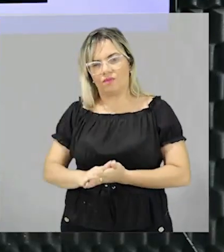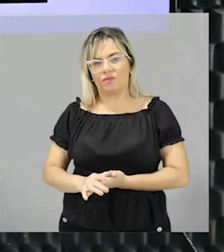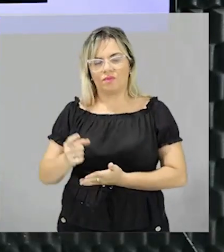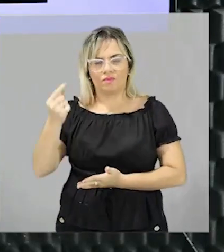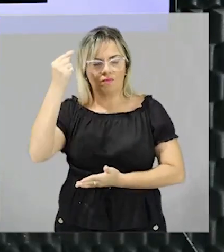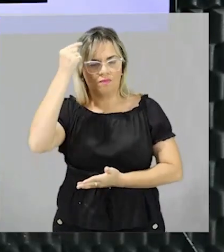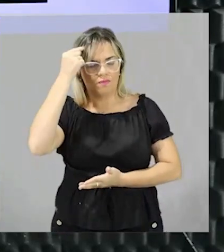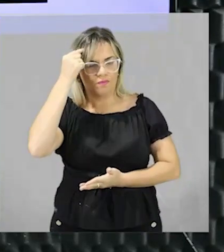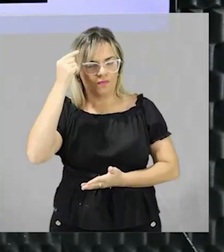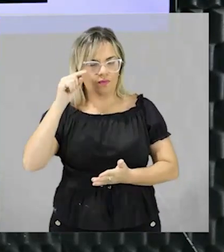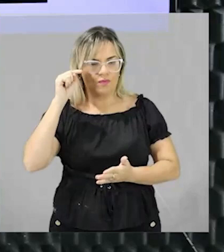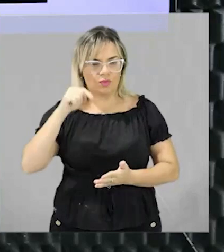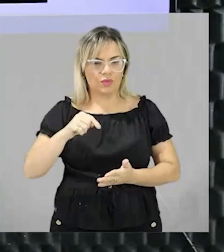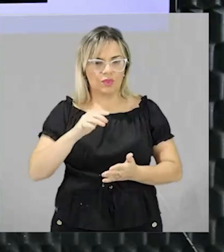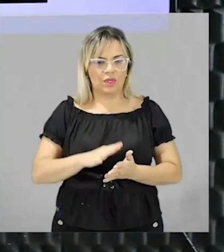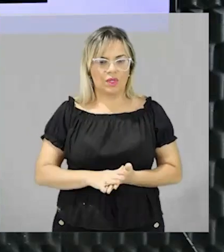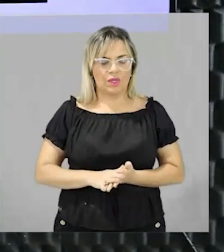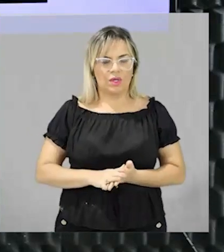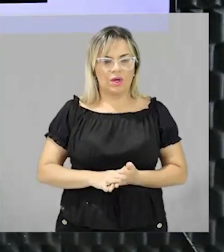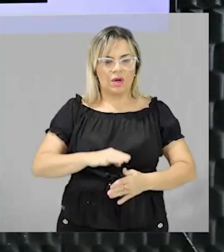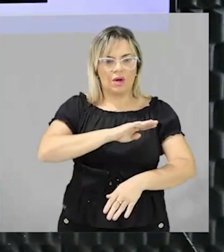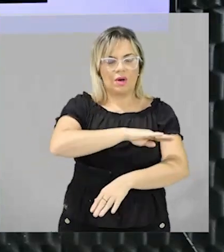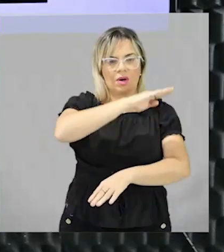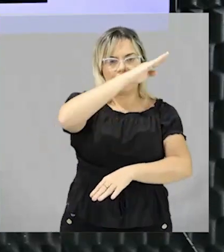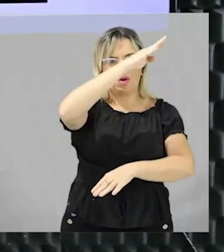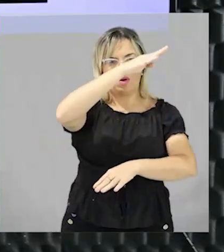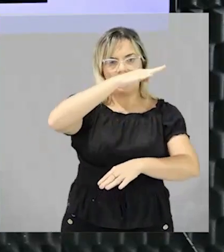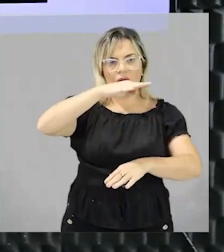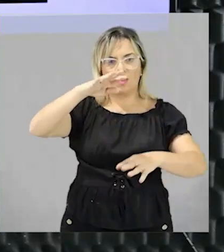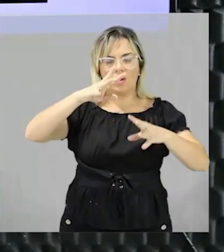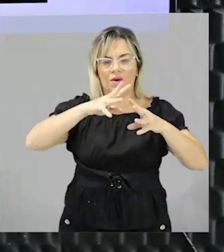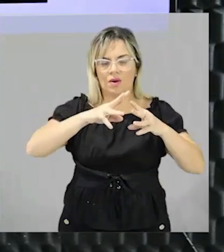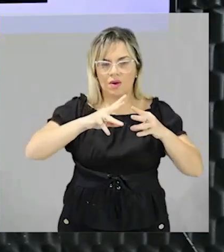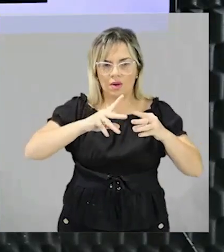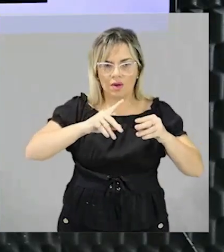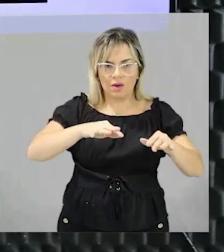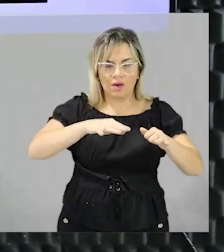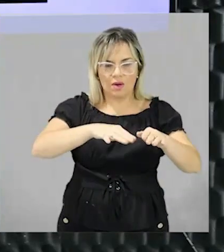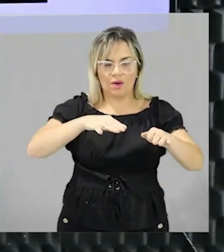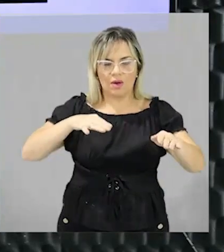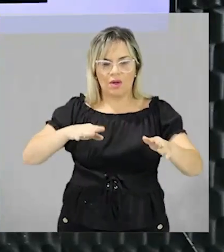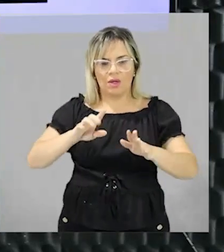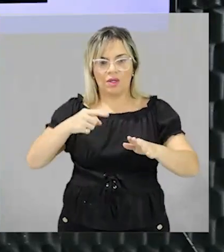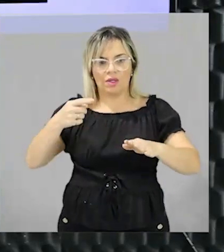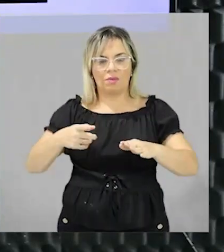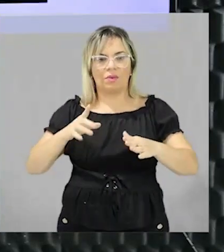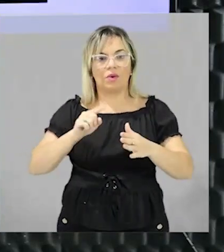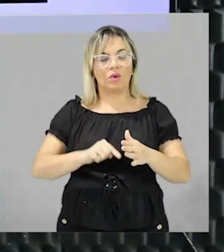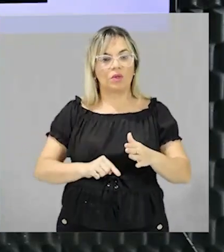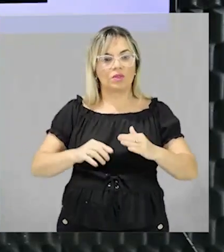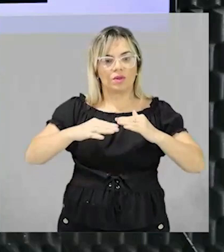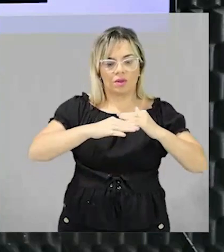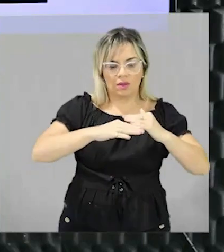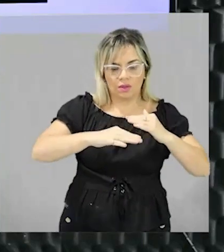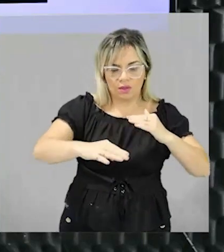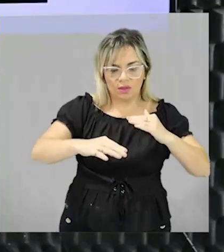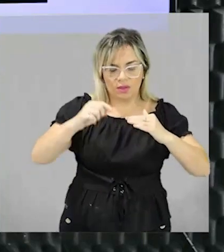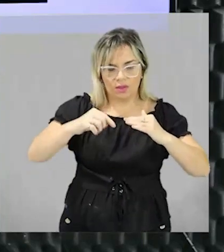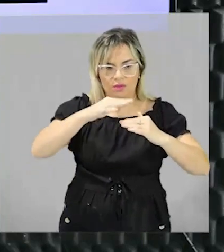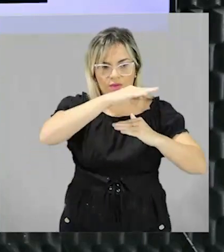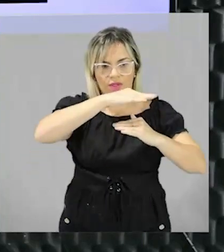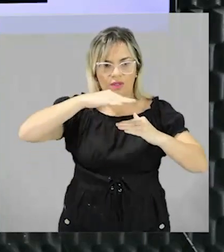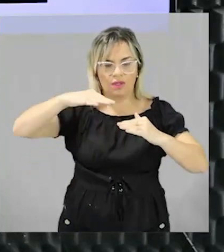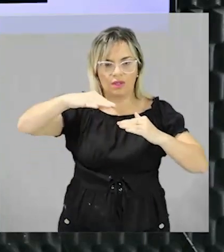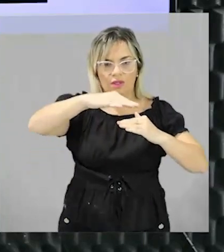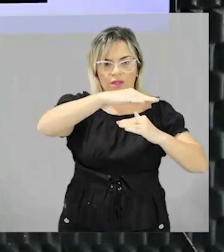uma estrutura de planalto onde predomina a erosão e depois imagina uma planície mais baixa. A depressão ficaria entre elas, tá? É